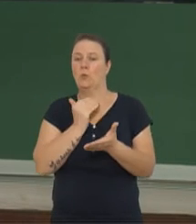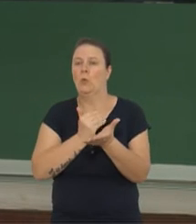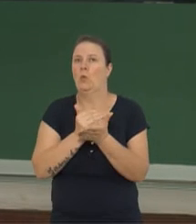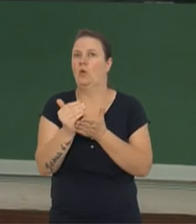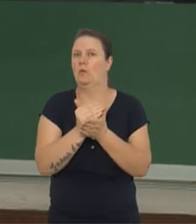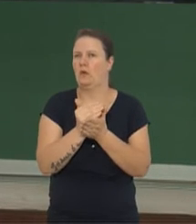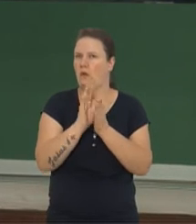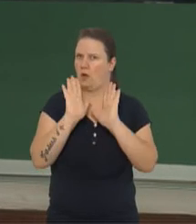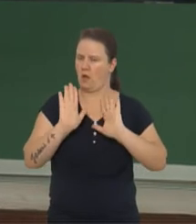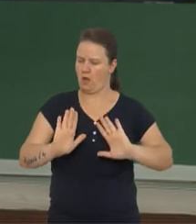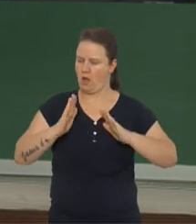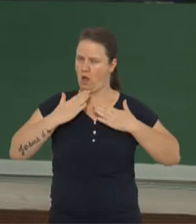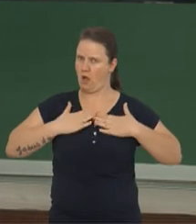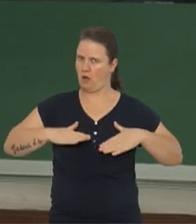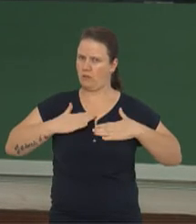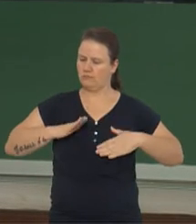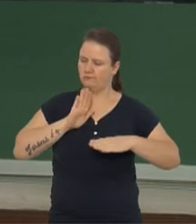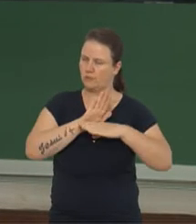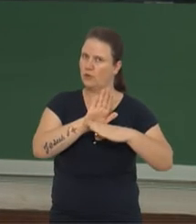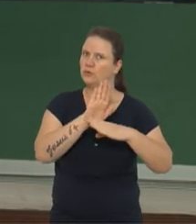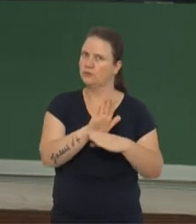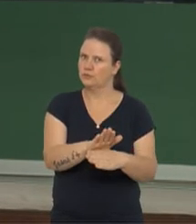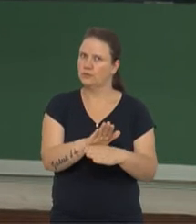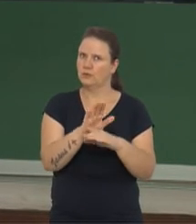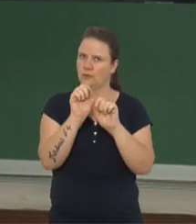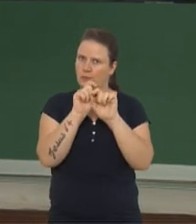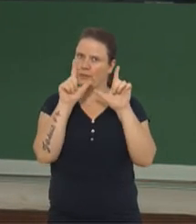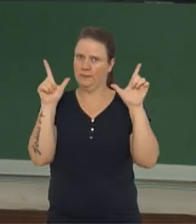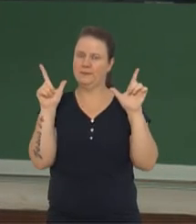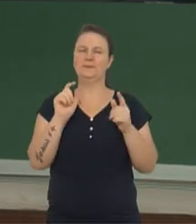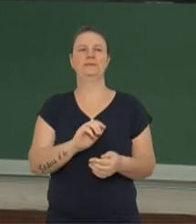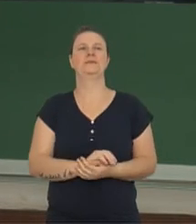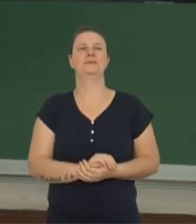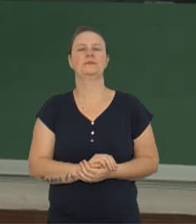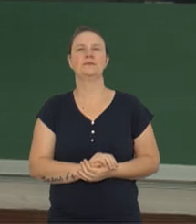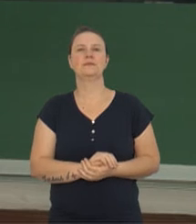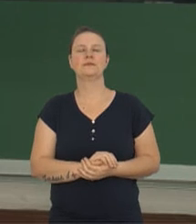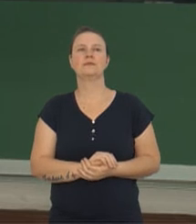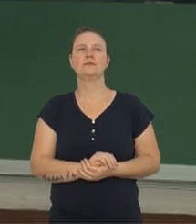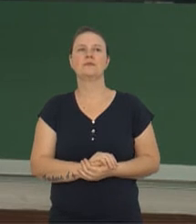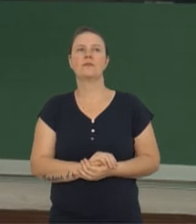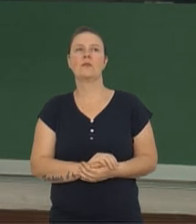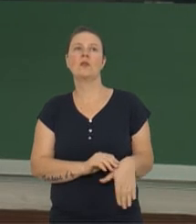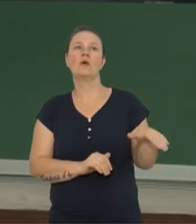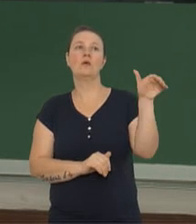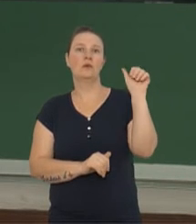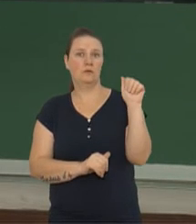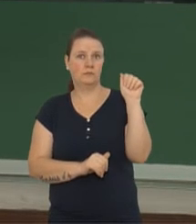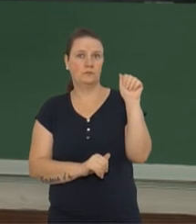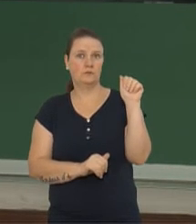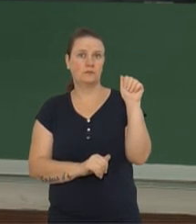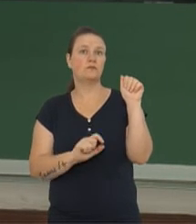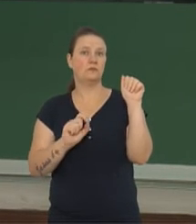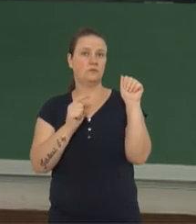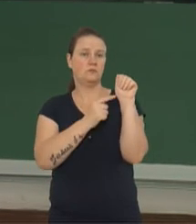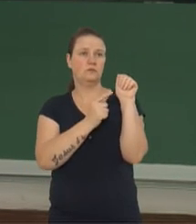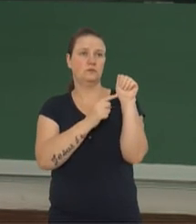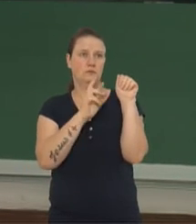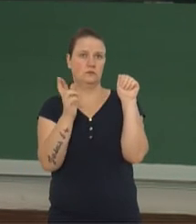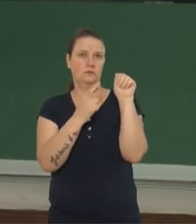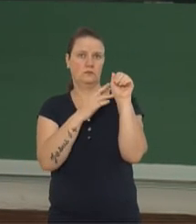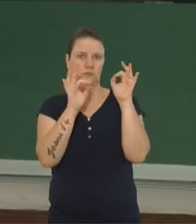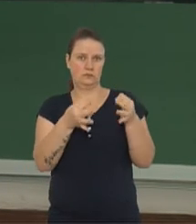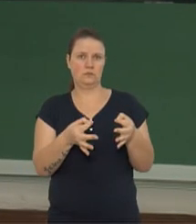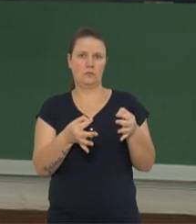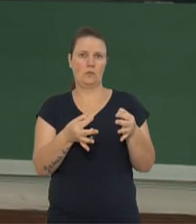vamos a facilitar un poco a lo largo de nuestra clase, ¿de acuerdo? Então veja como é importante. A expressão ali é